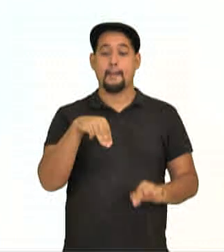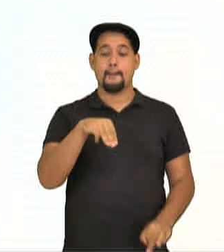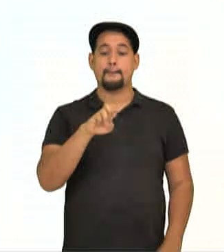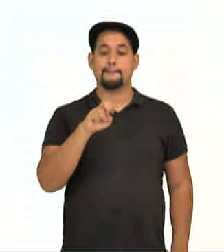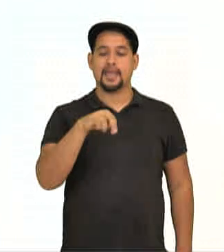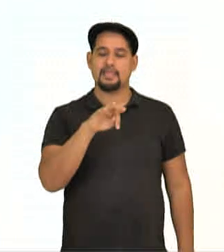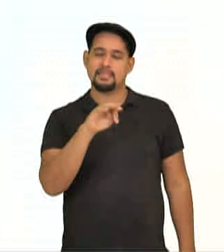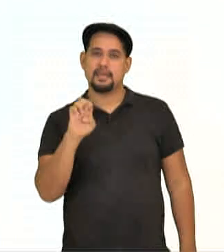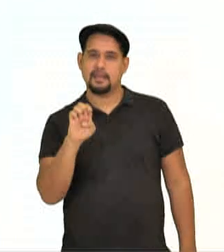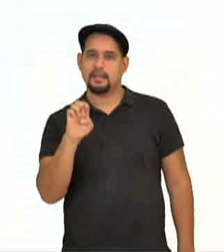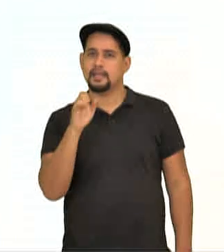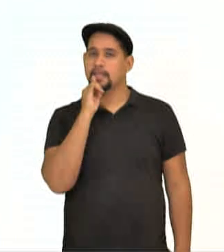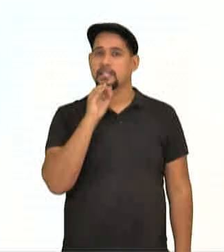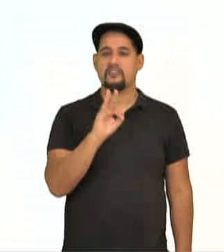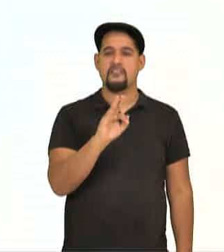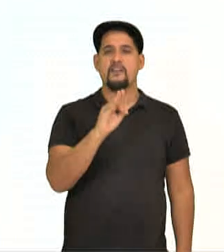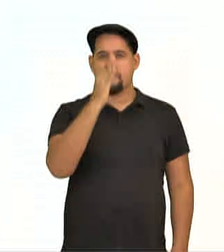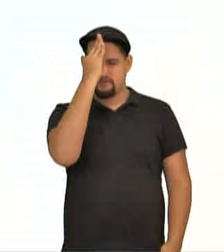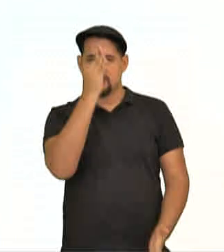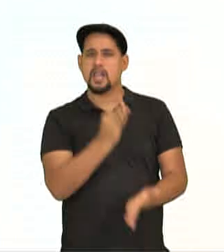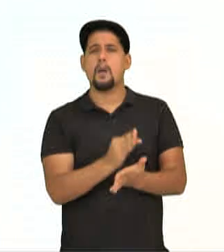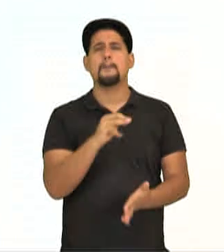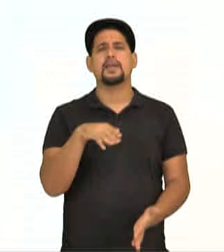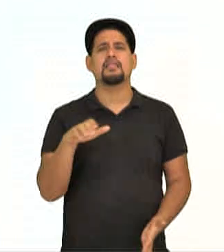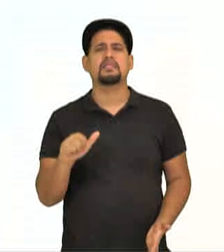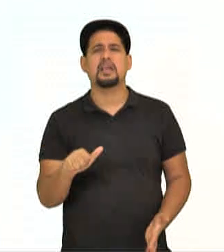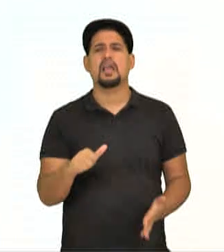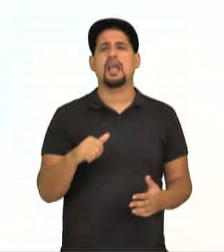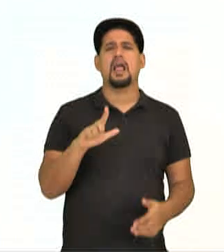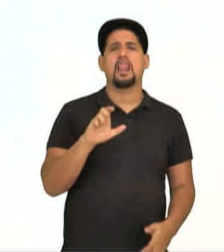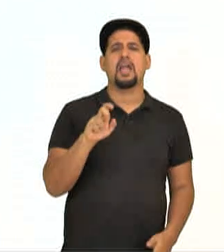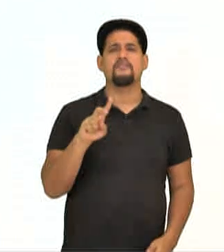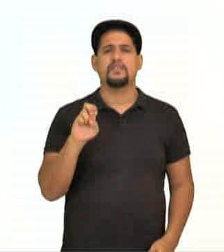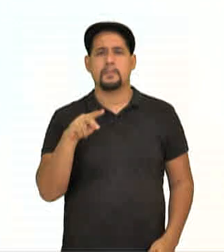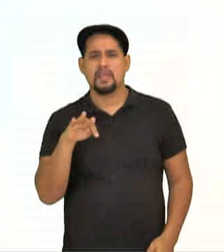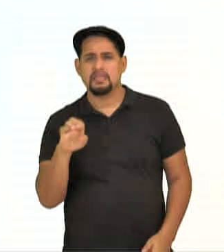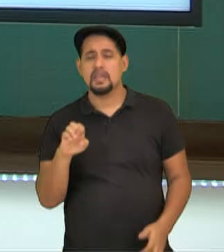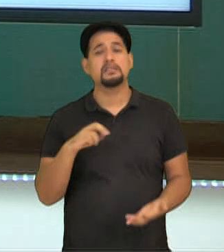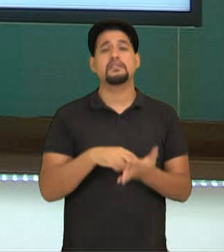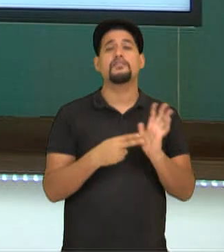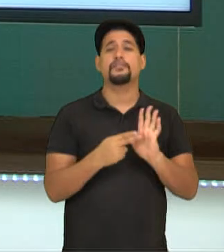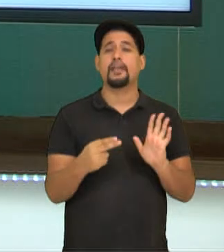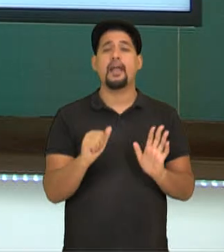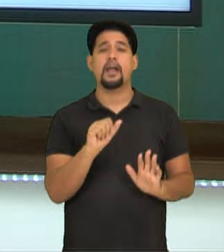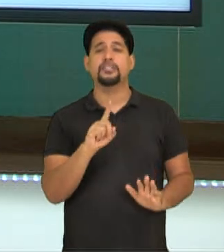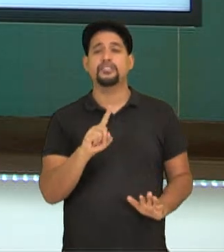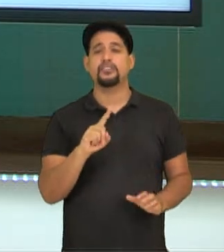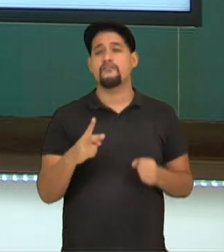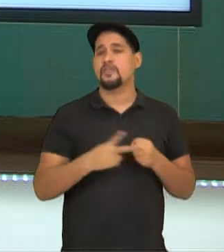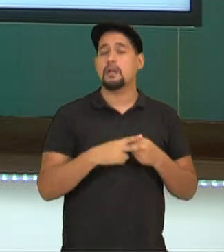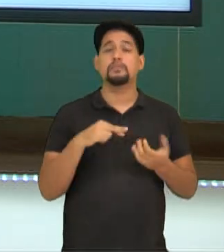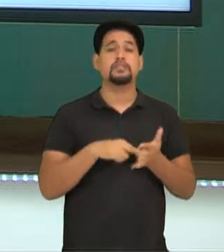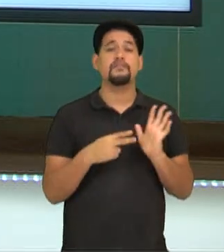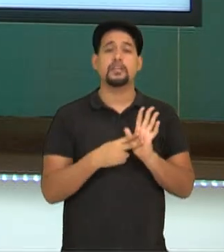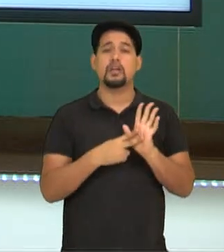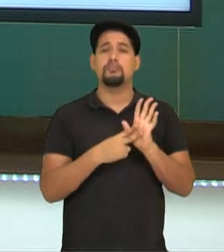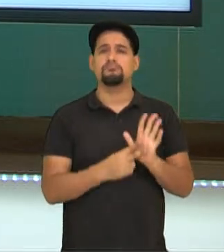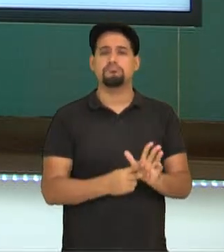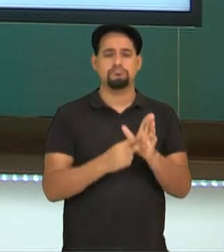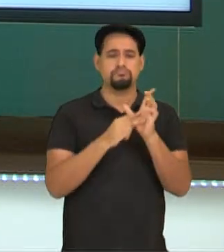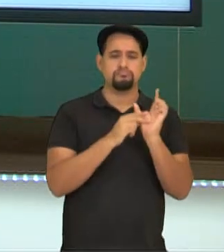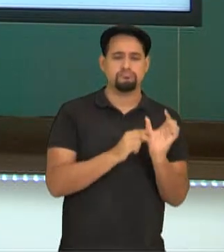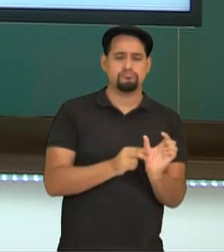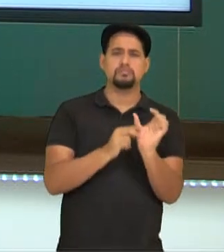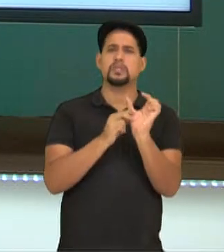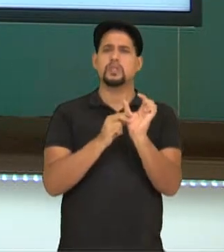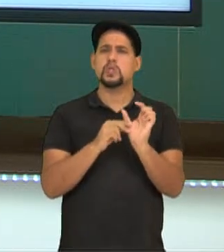né? Fielmente, levemente, em geral elas são advérbios, é um sufixo de modo. Então, de